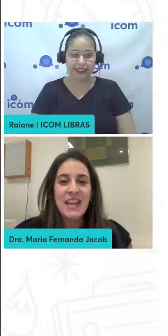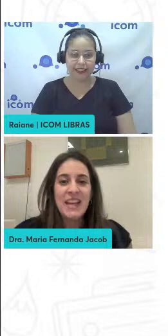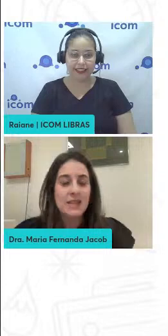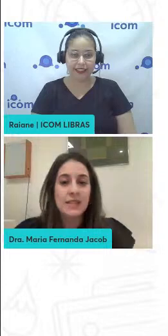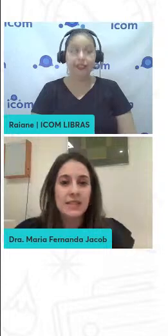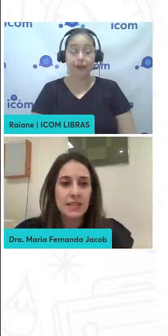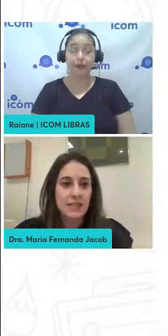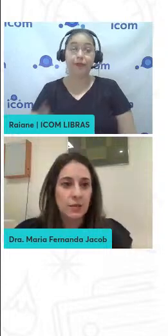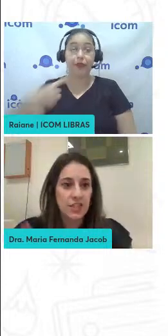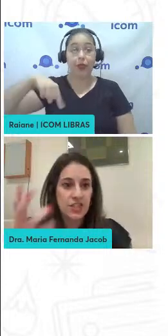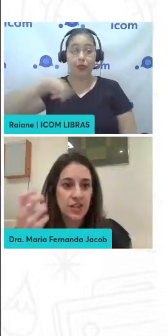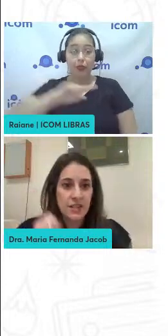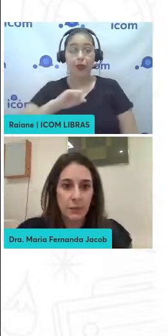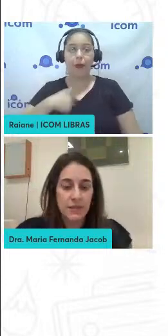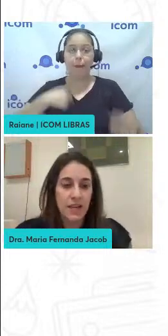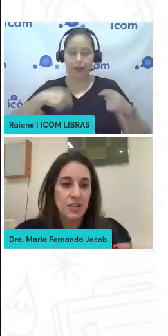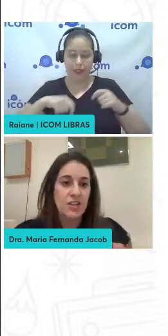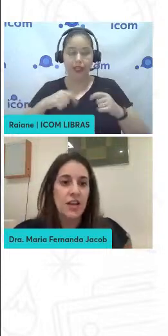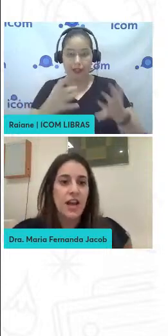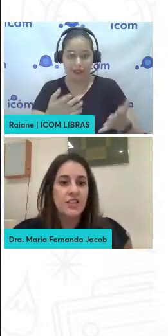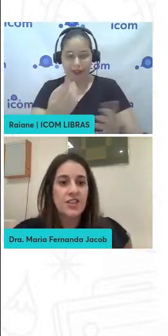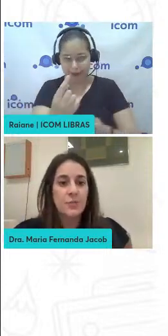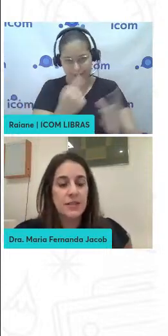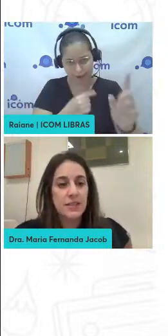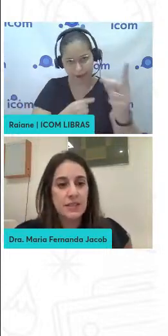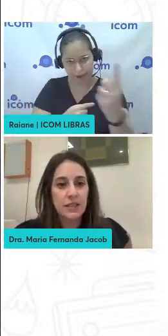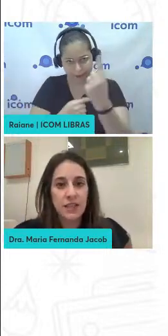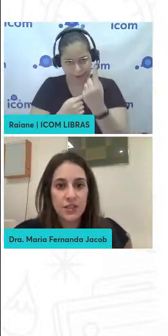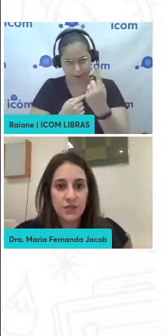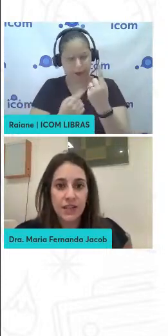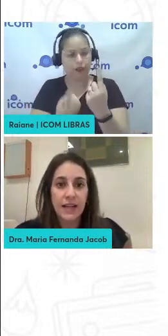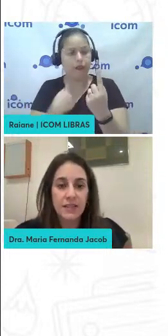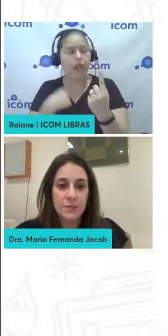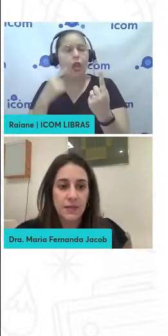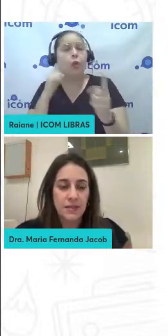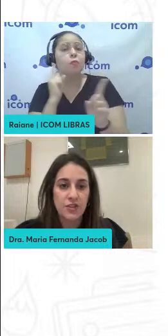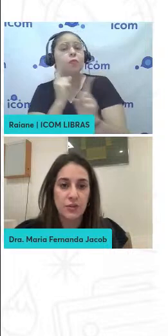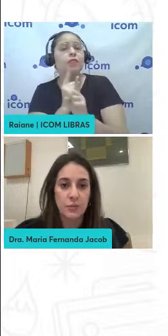A gente precisa, quando a gente recebe um paciente, a gente precisa